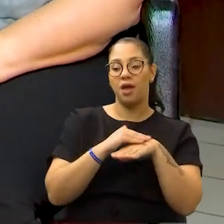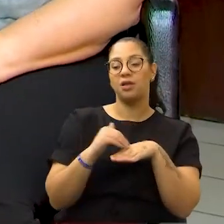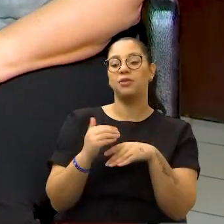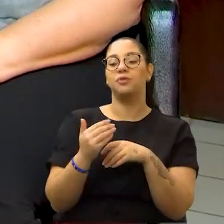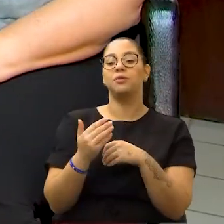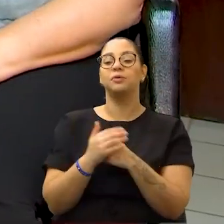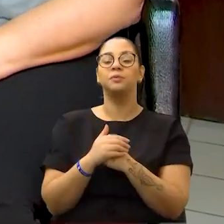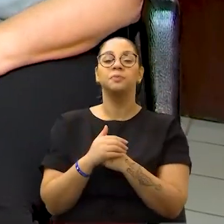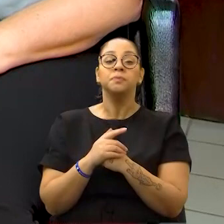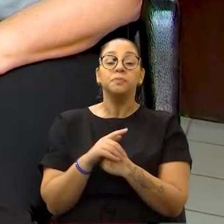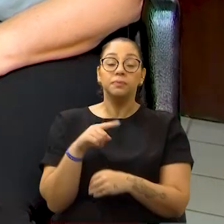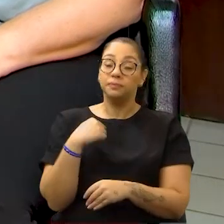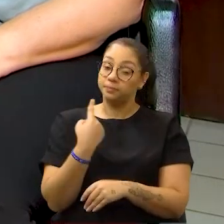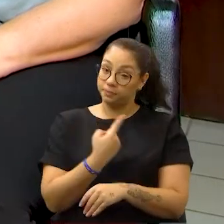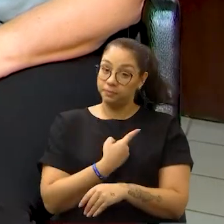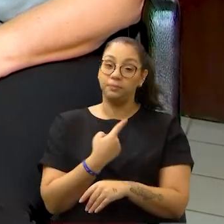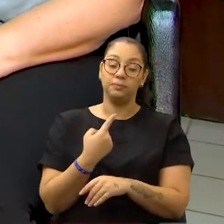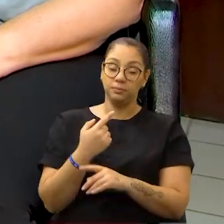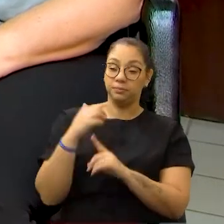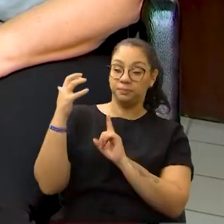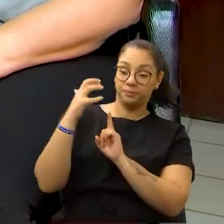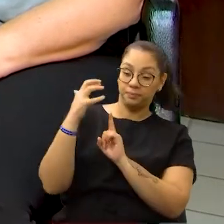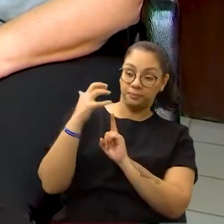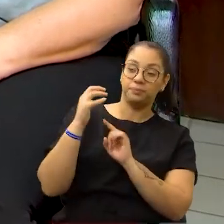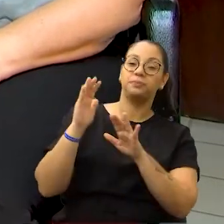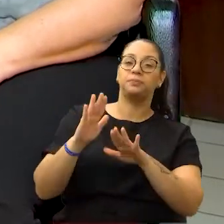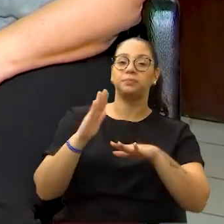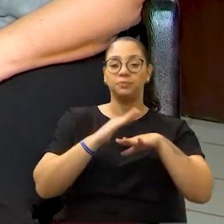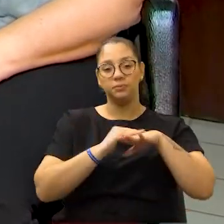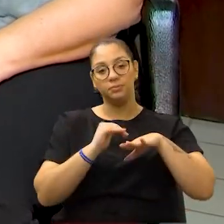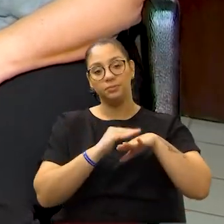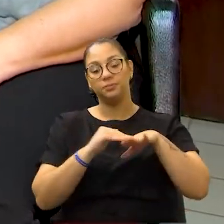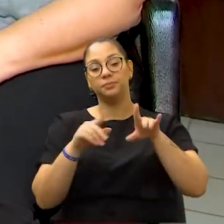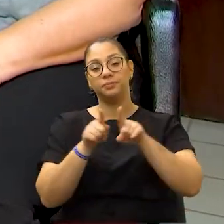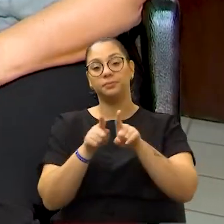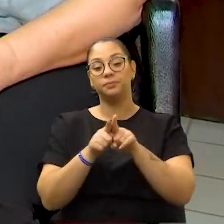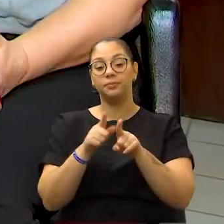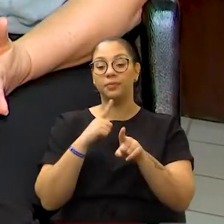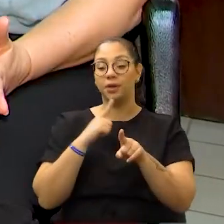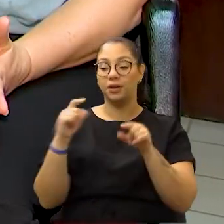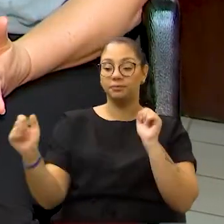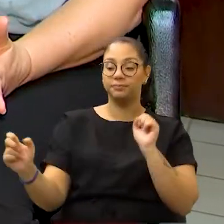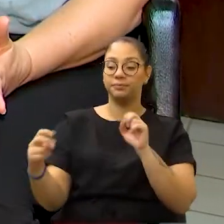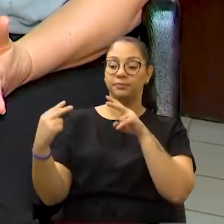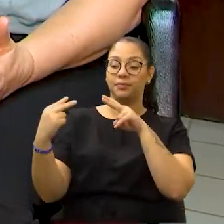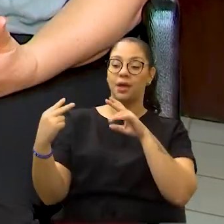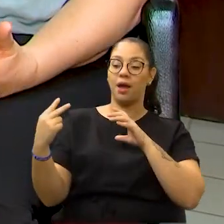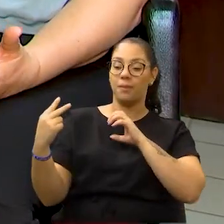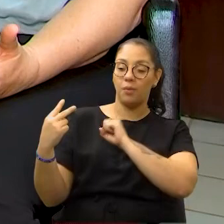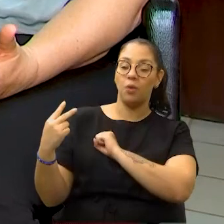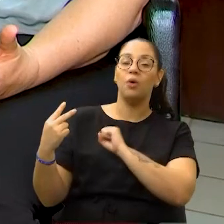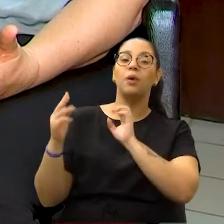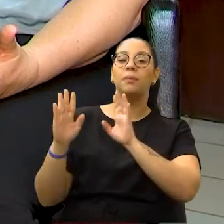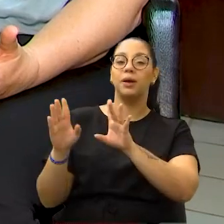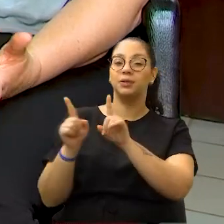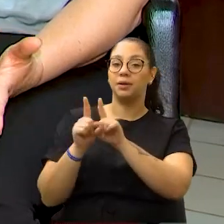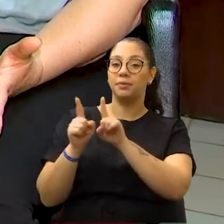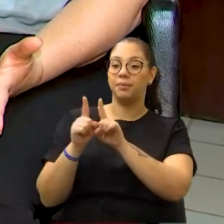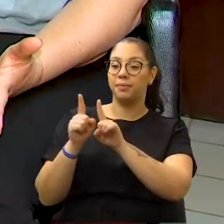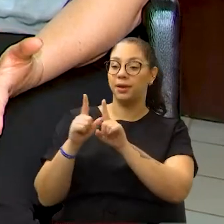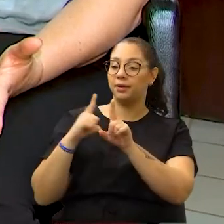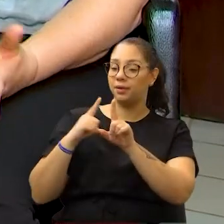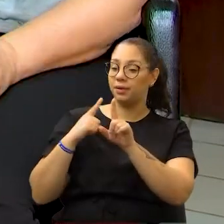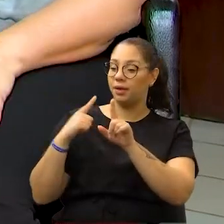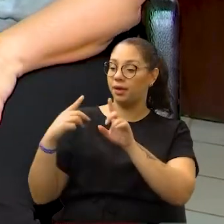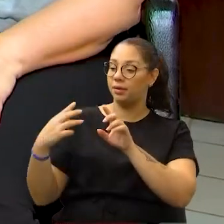relação em que a gente se afeta, né? A relação de afeto é uma relação que tem um olhar amoroso, mas que a gente se